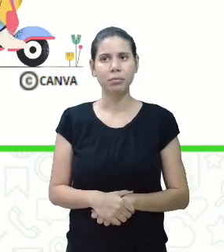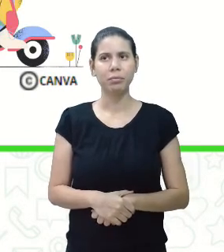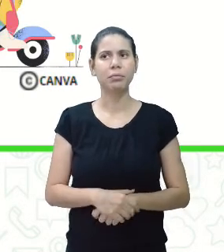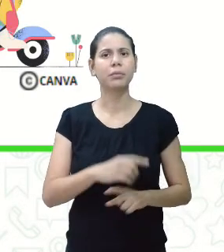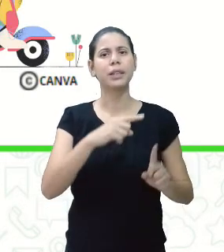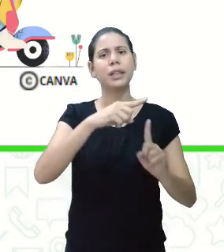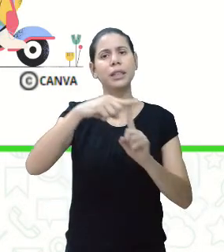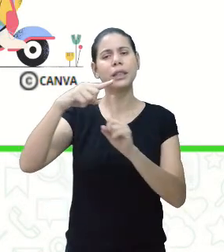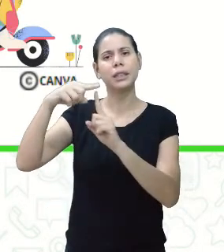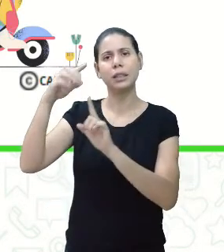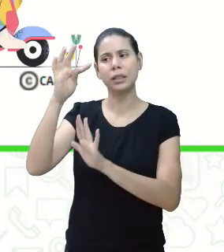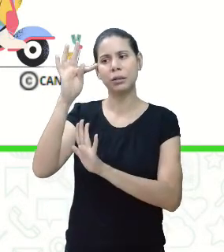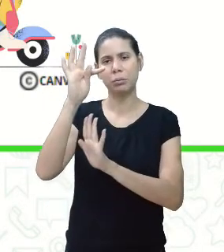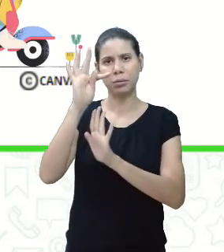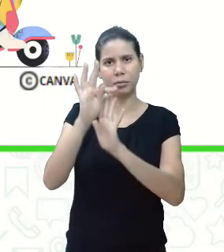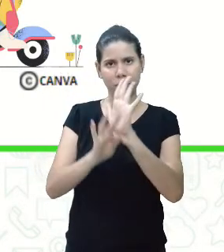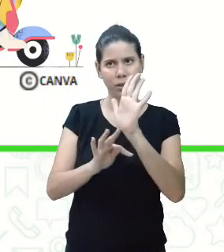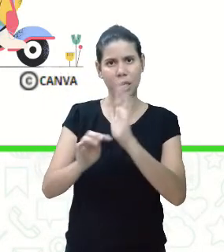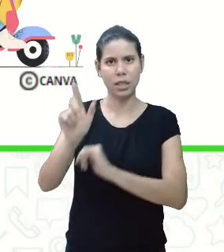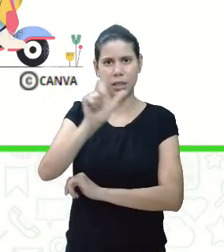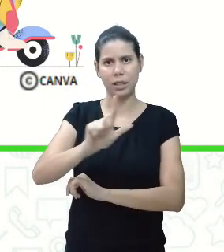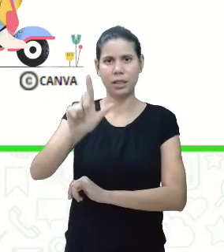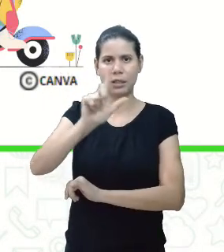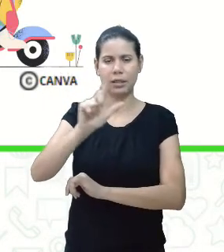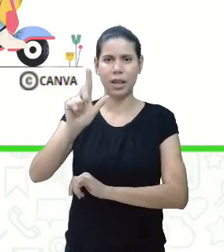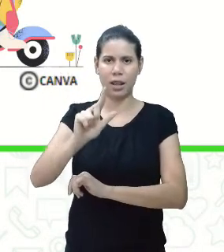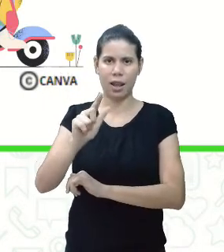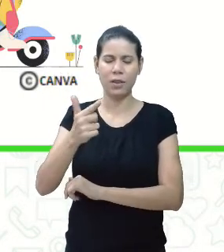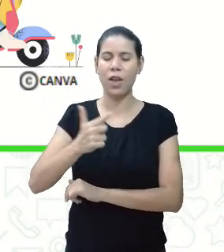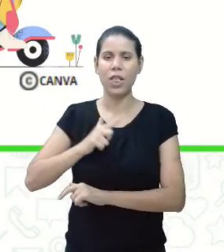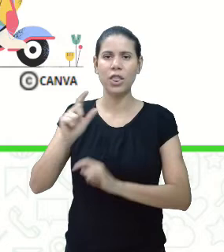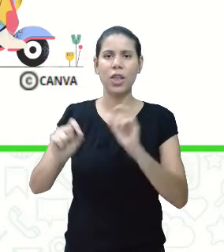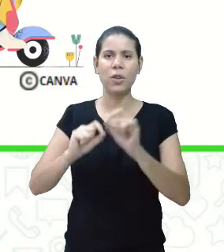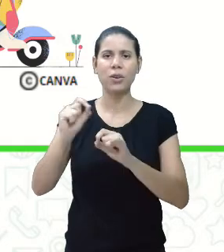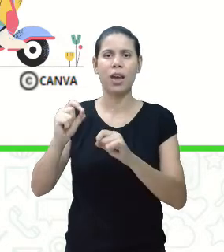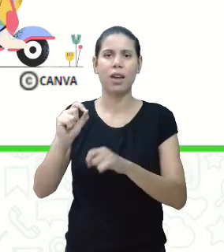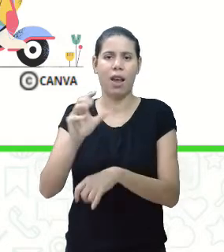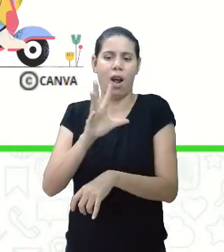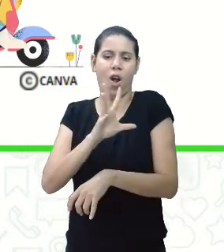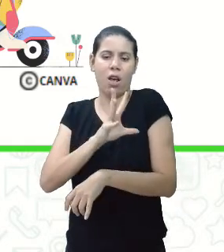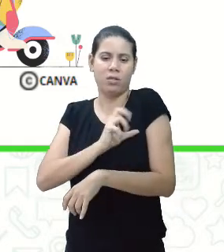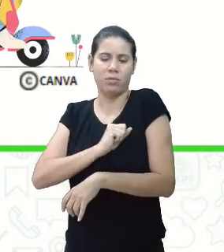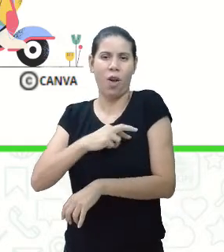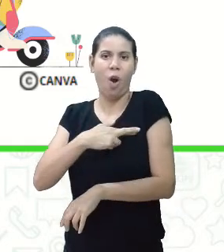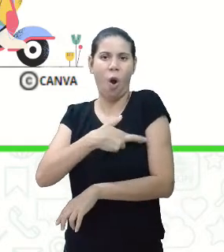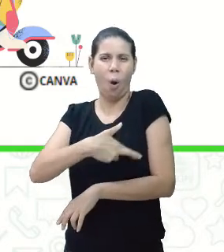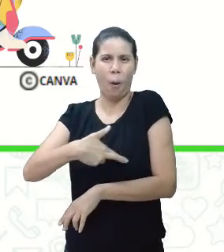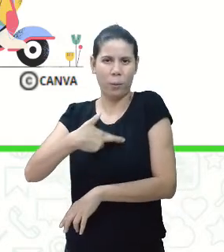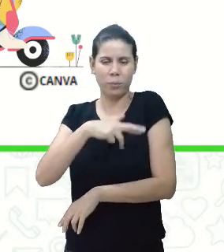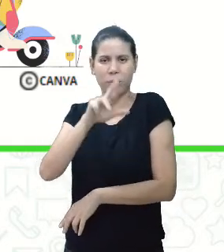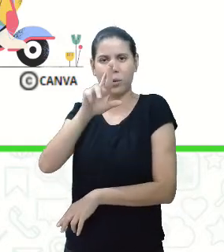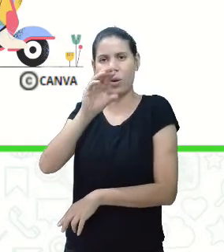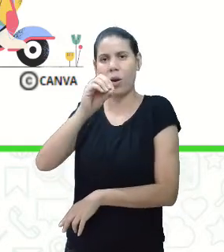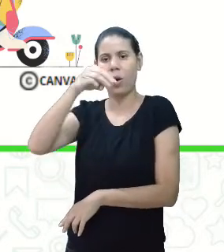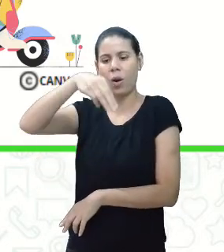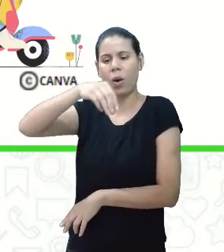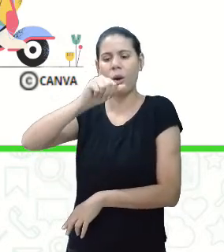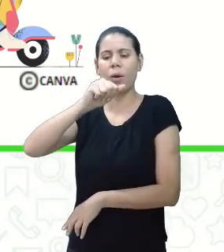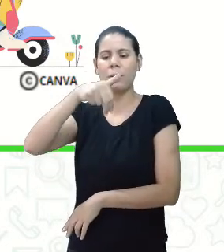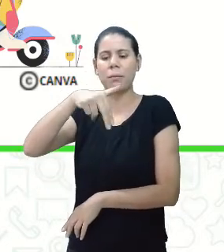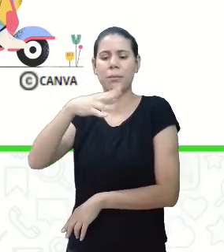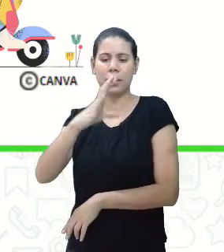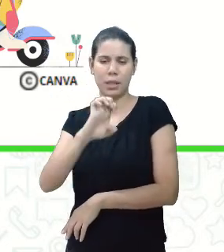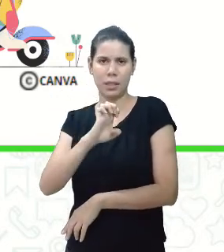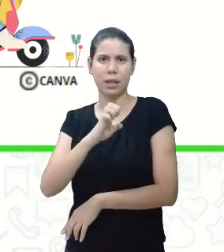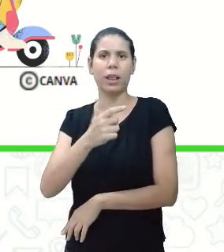Tipos de texto literário. Romances. Eita, é muito bom, né, gente? Um romance, dentro do conceito do texto literário, a palavra romance